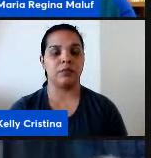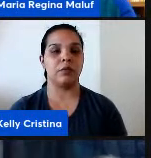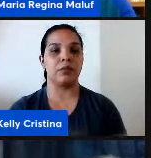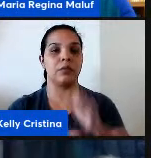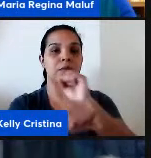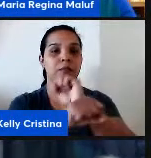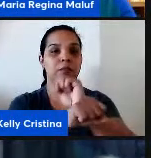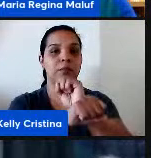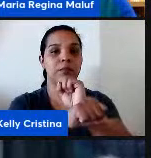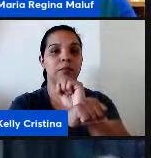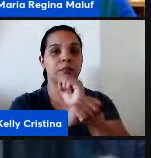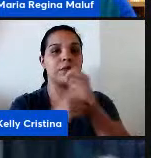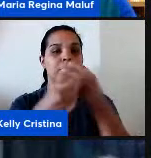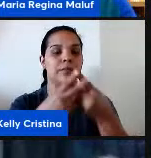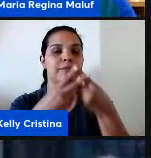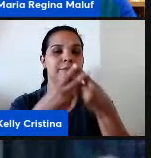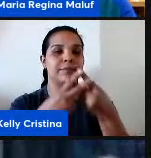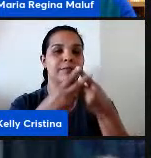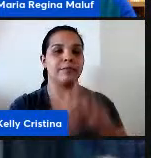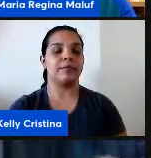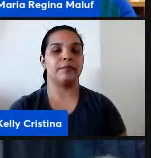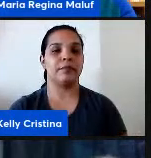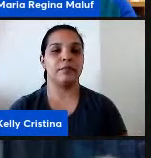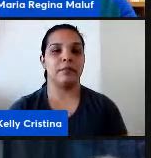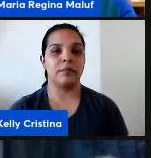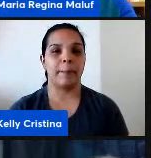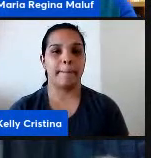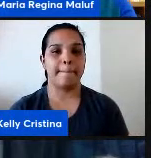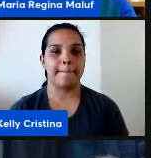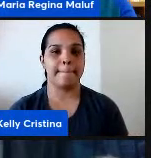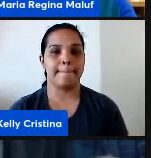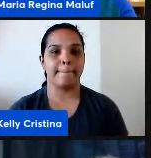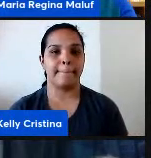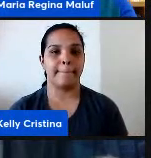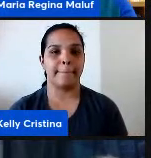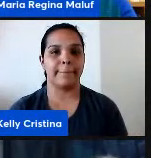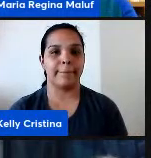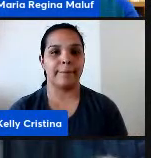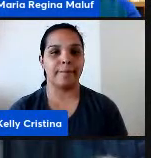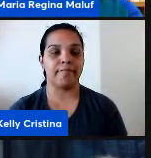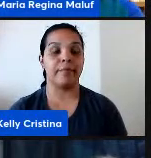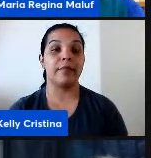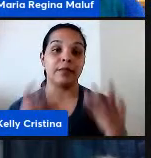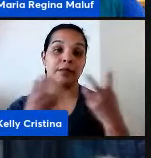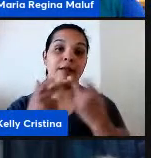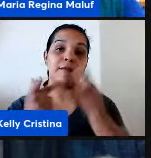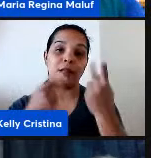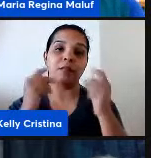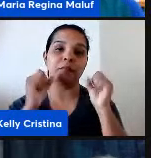vocês. Não tem problema. Se quiser também ir falando, pode.